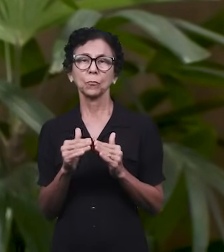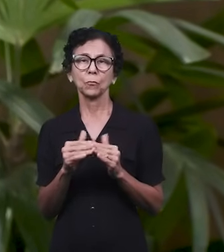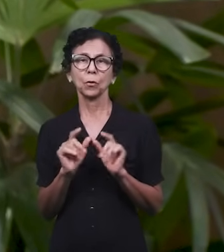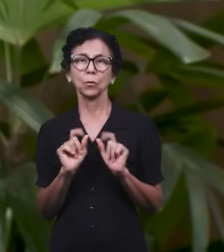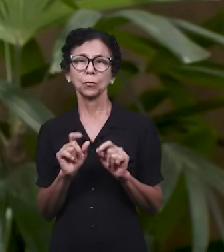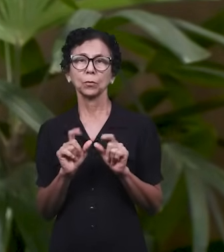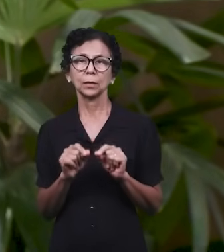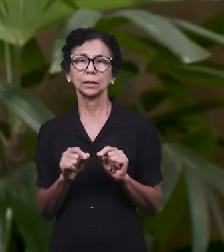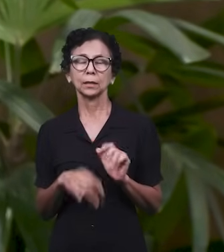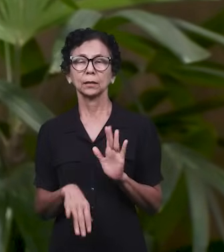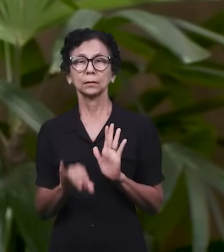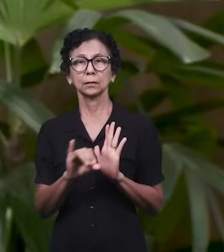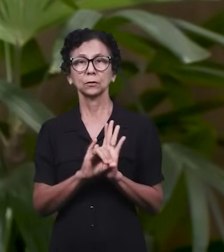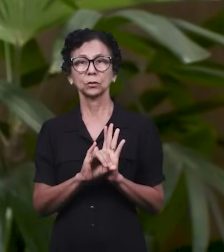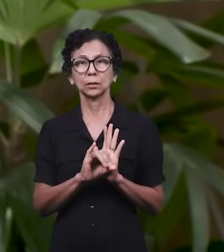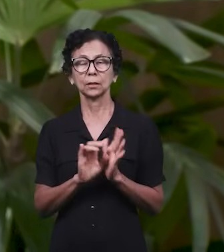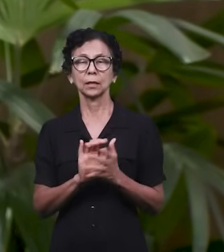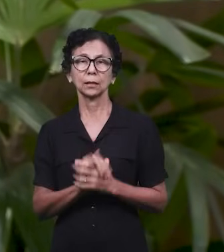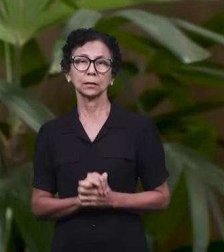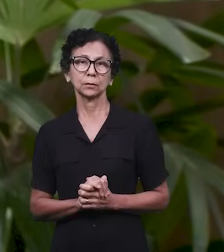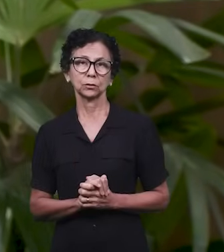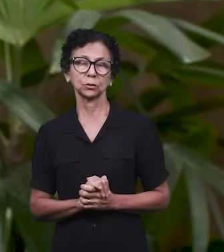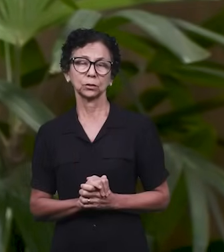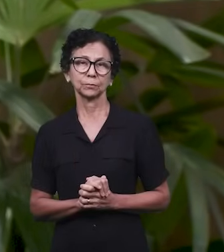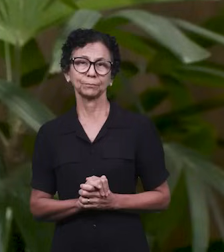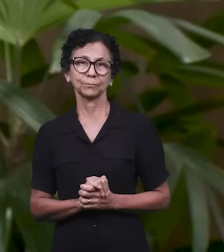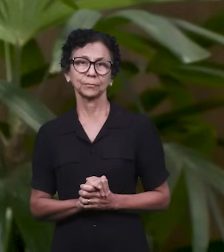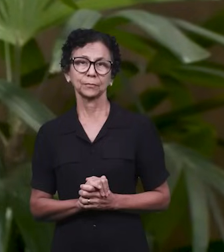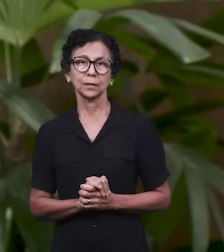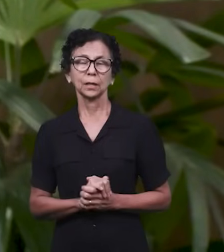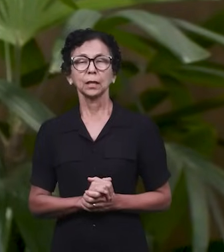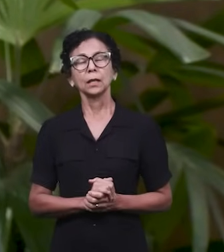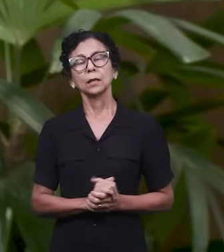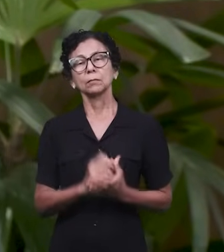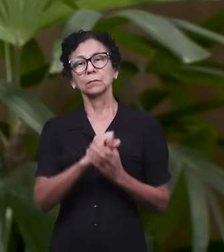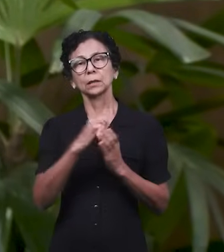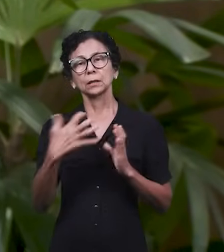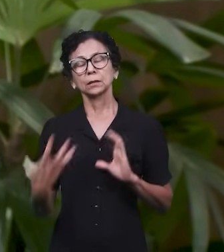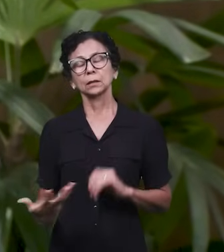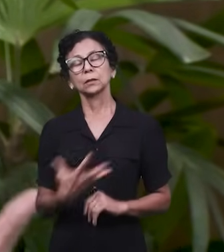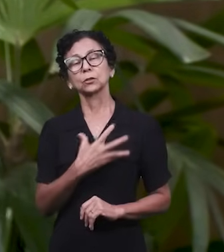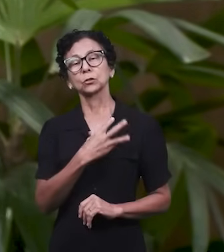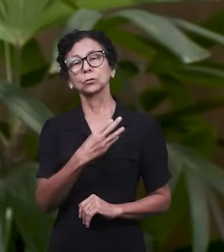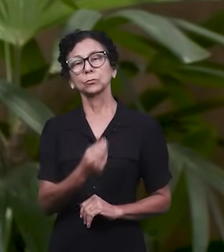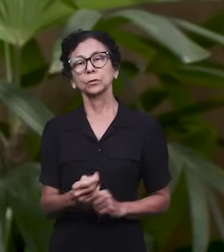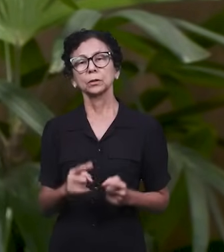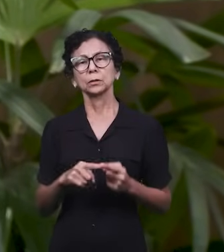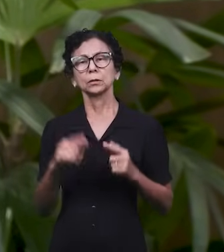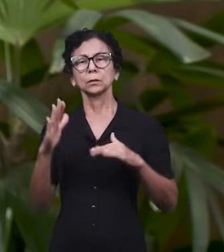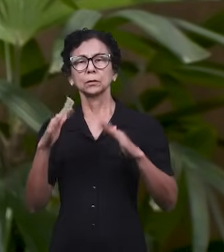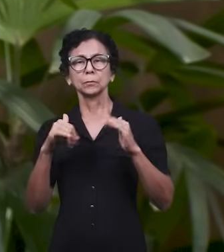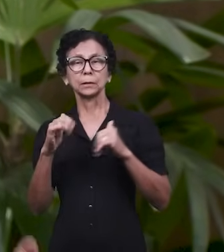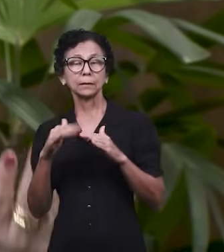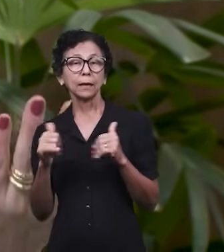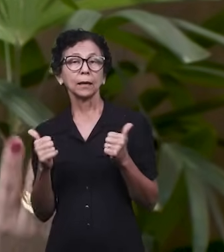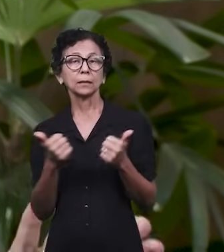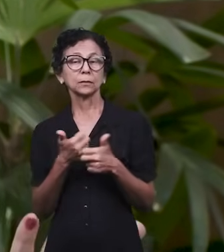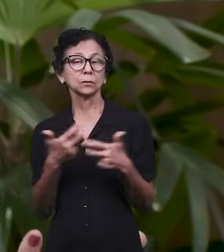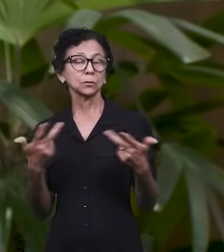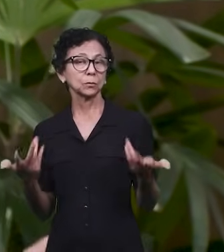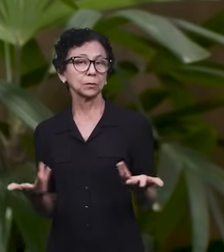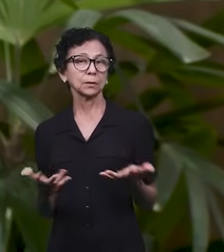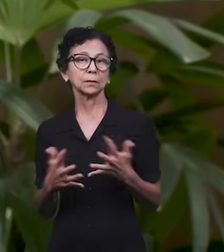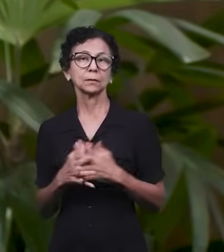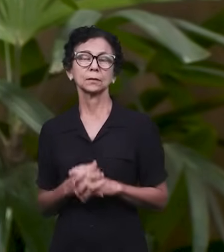e da personalidade do filho, assim como a compreensão que ele tem das suas habilidades, das suas aptidões.